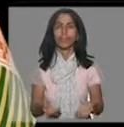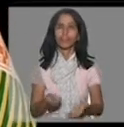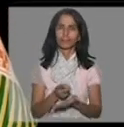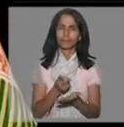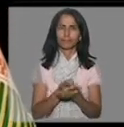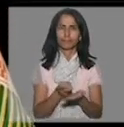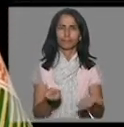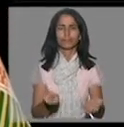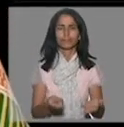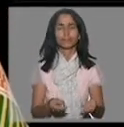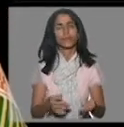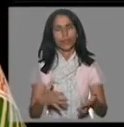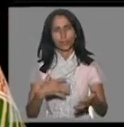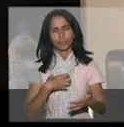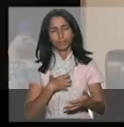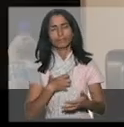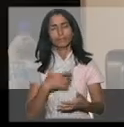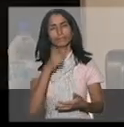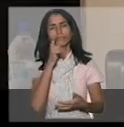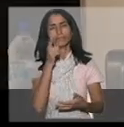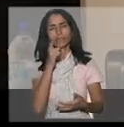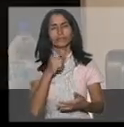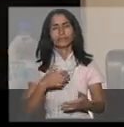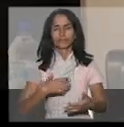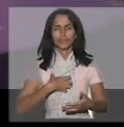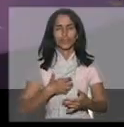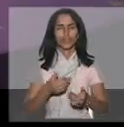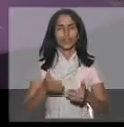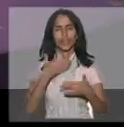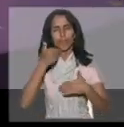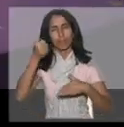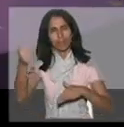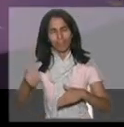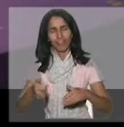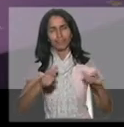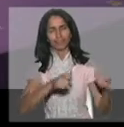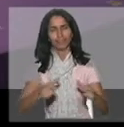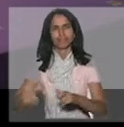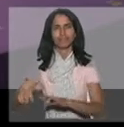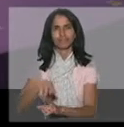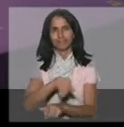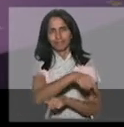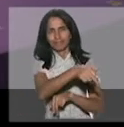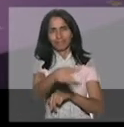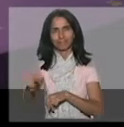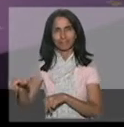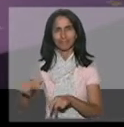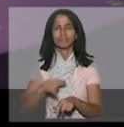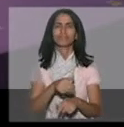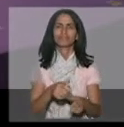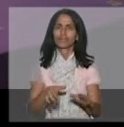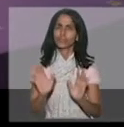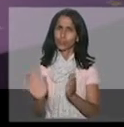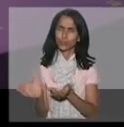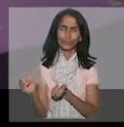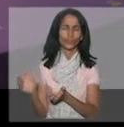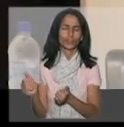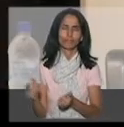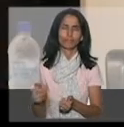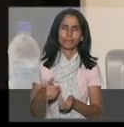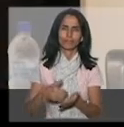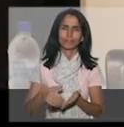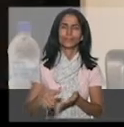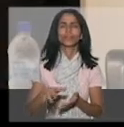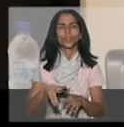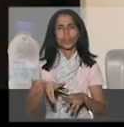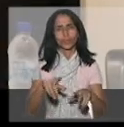sempre uma condição para eu conseguir me sentir melhor nos espaços e circular nos espaços onde eu circulava desde muito jovem. E por